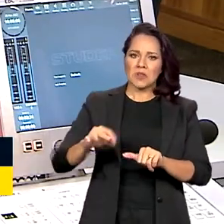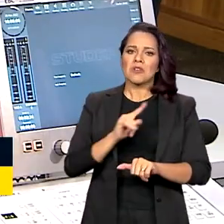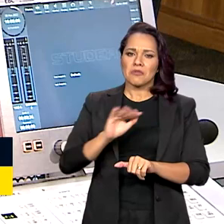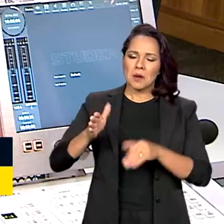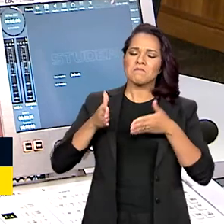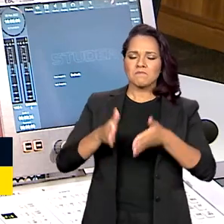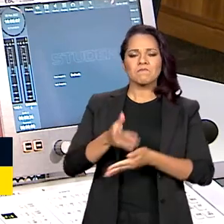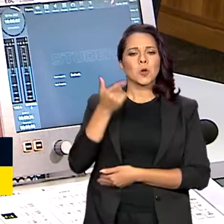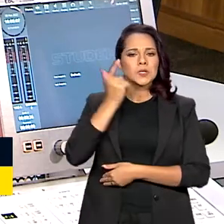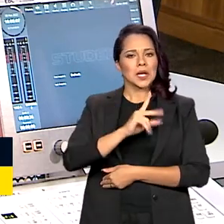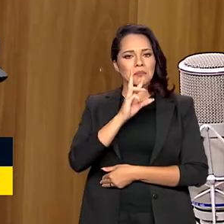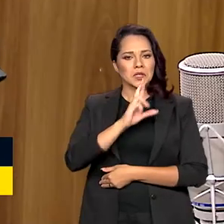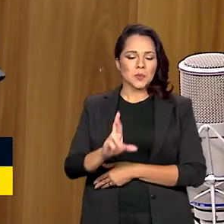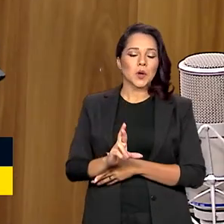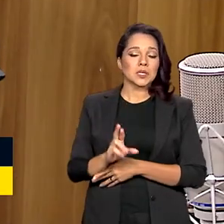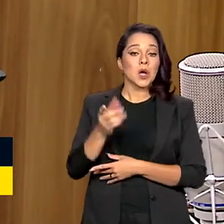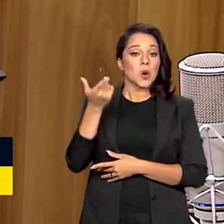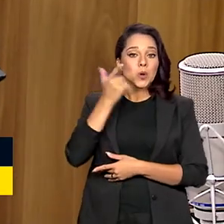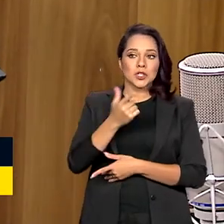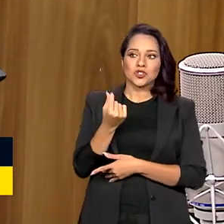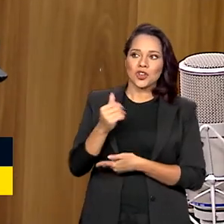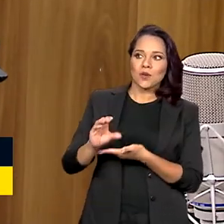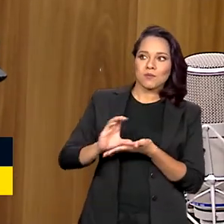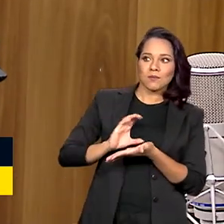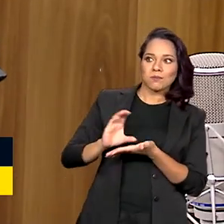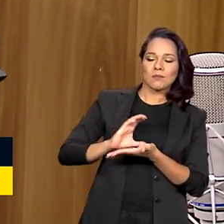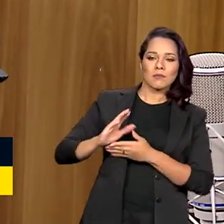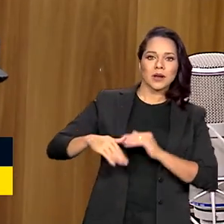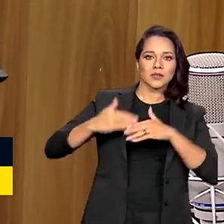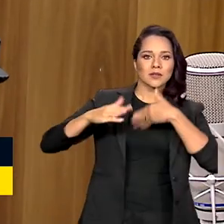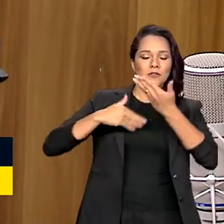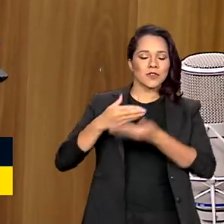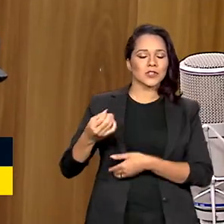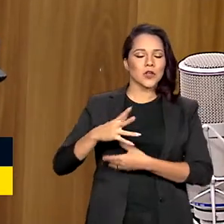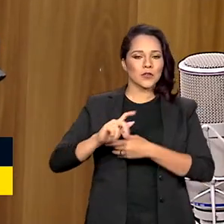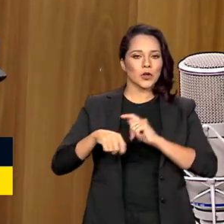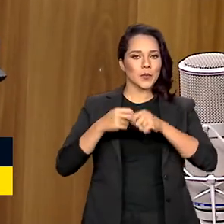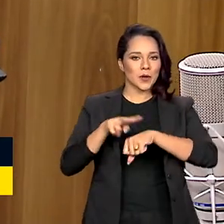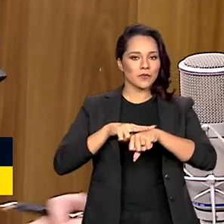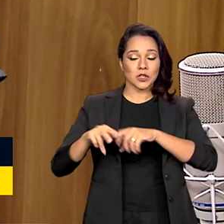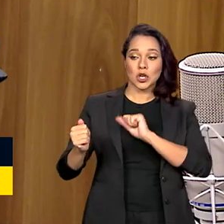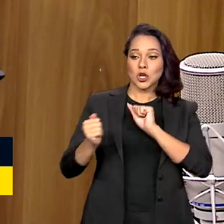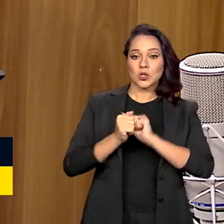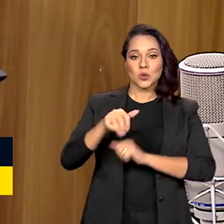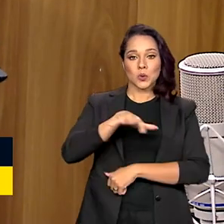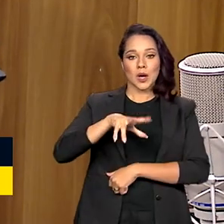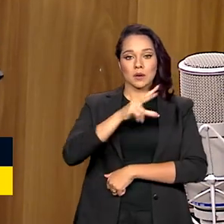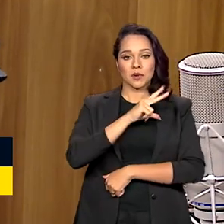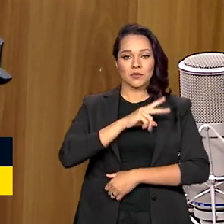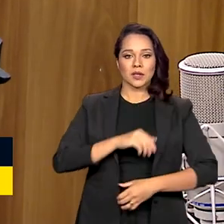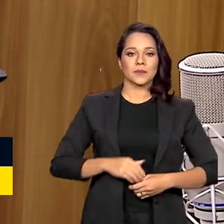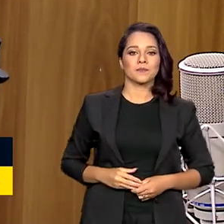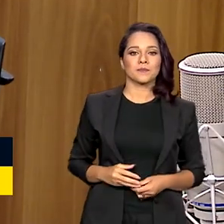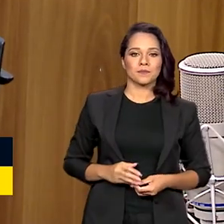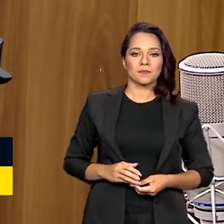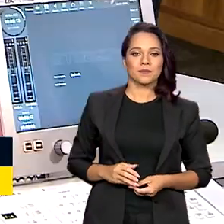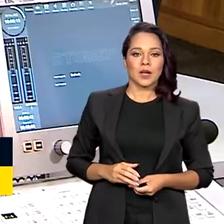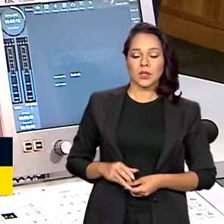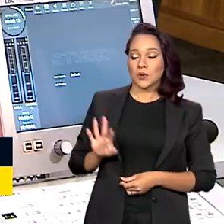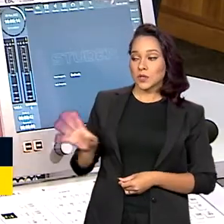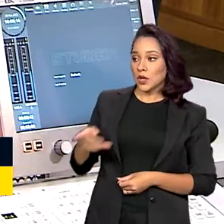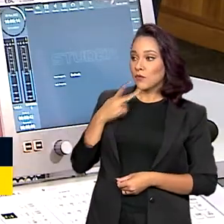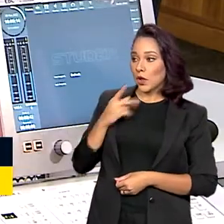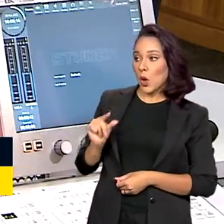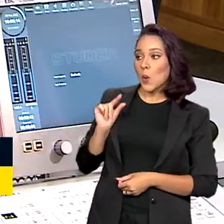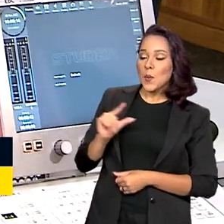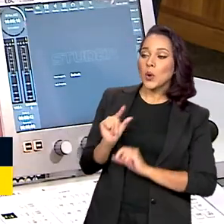parte da solução, podendo receber recursos para desenvolver essa nova economia verde junto com o setor privado. Pois é, o senhor já falou aí um